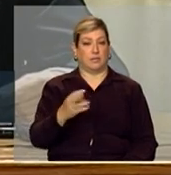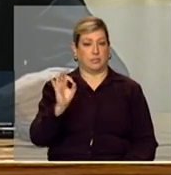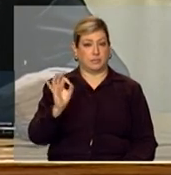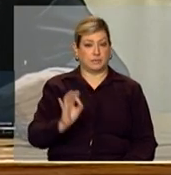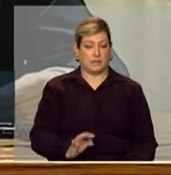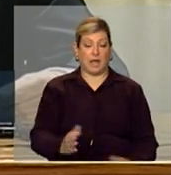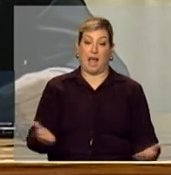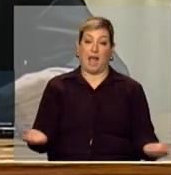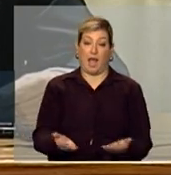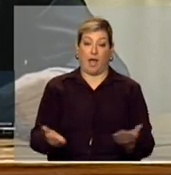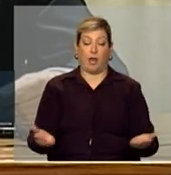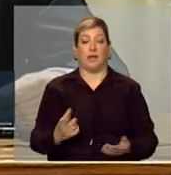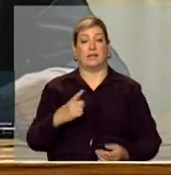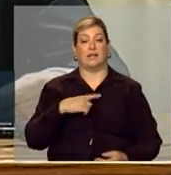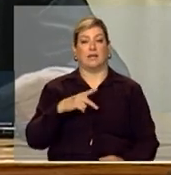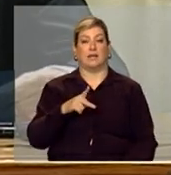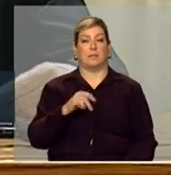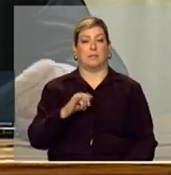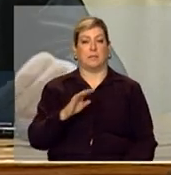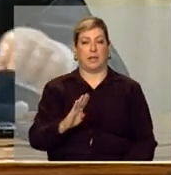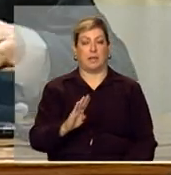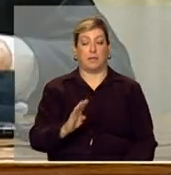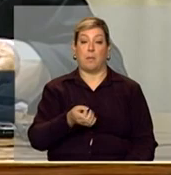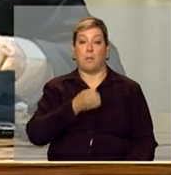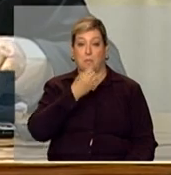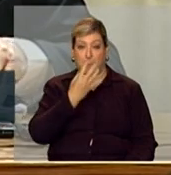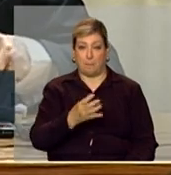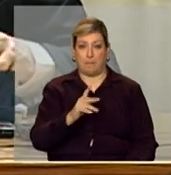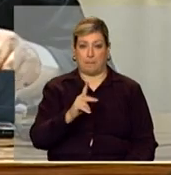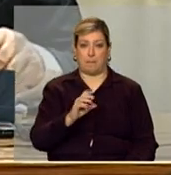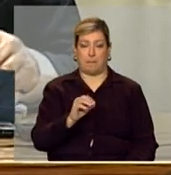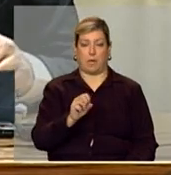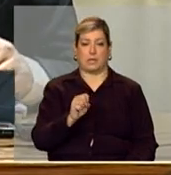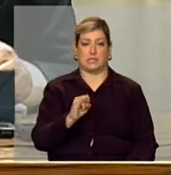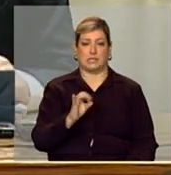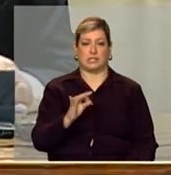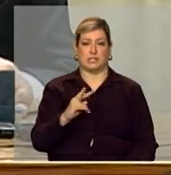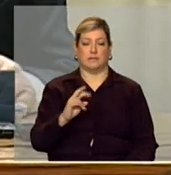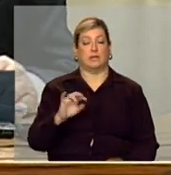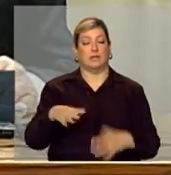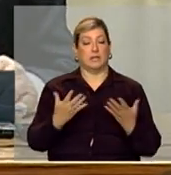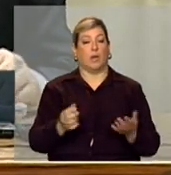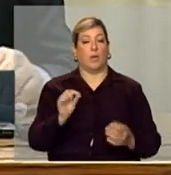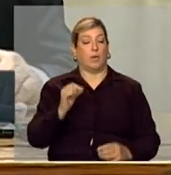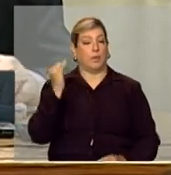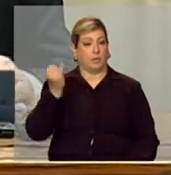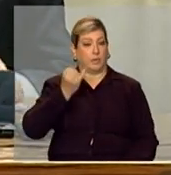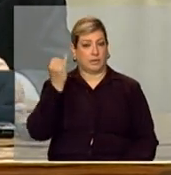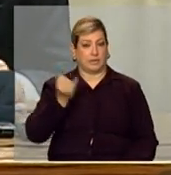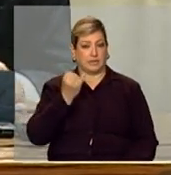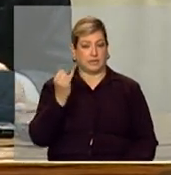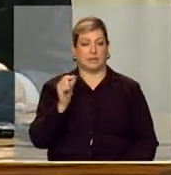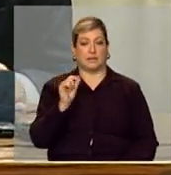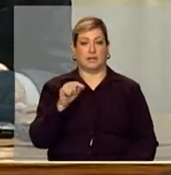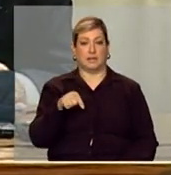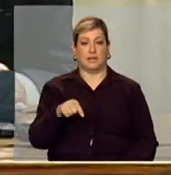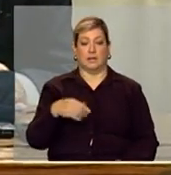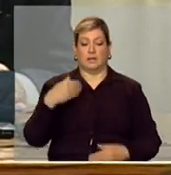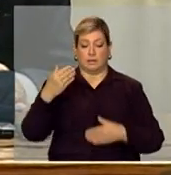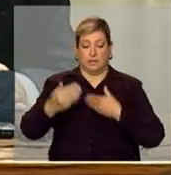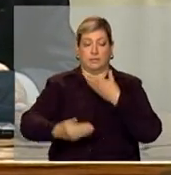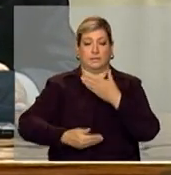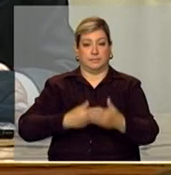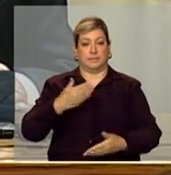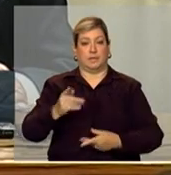e dessa vez tivemos um PIB Positivo né então o importante é essa esse movimento da